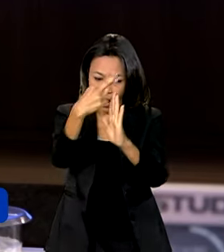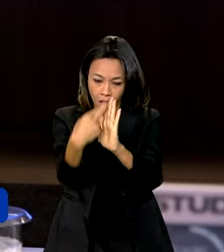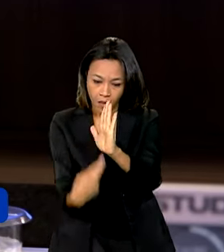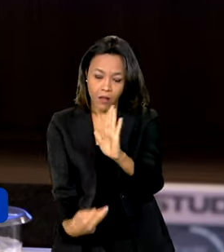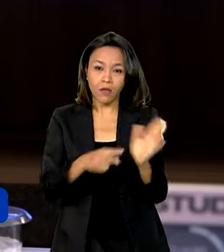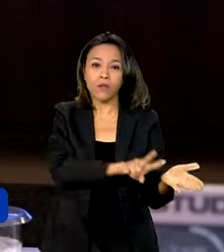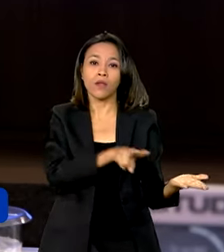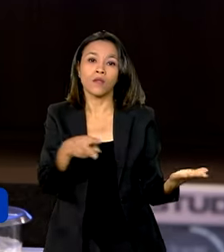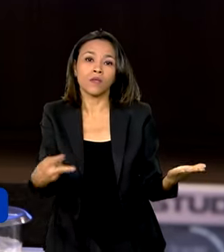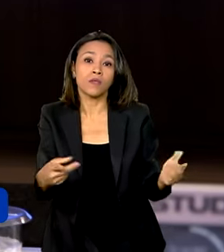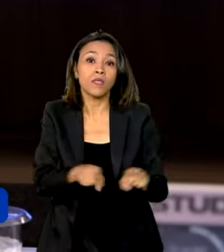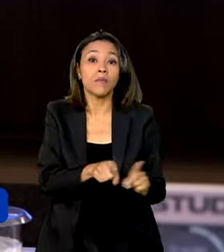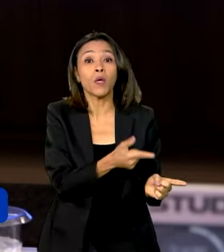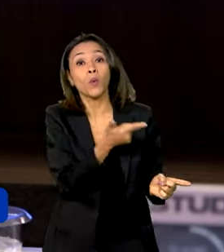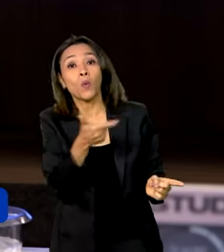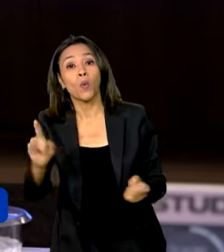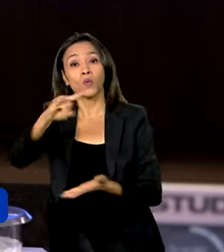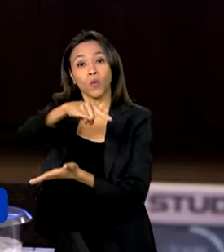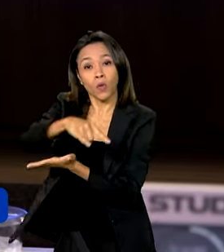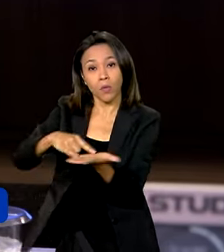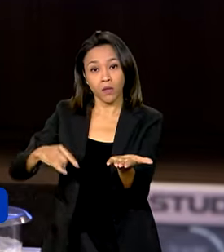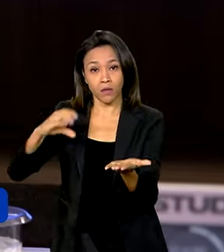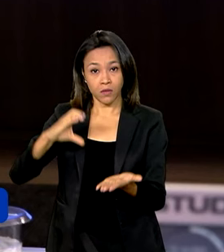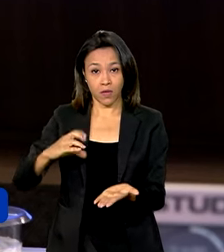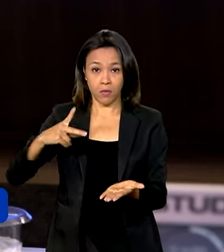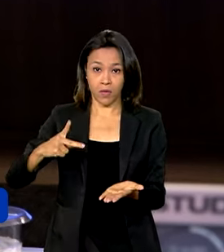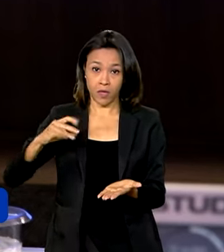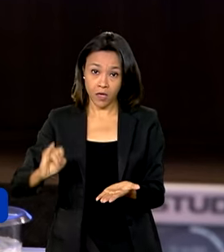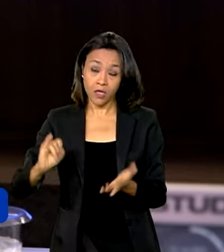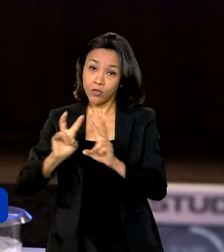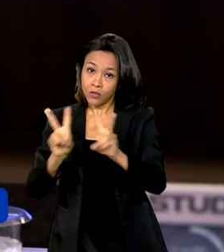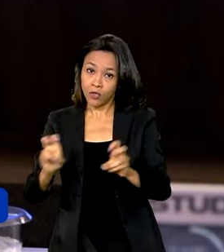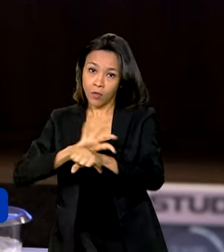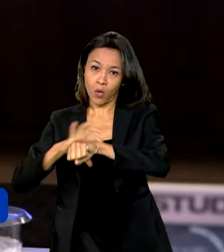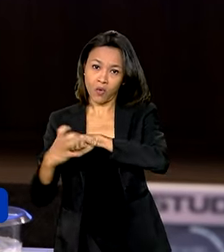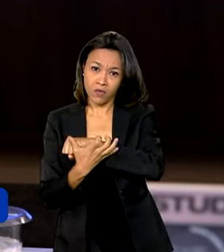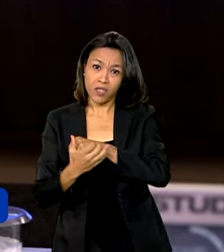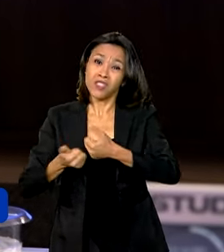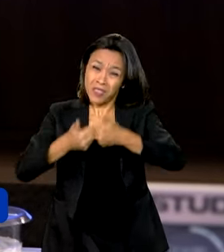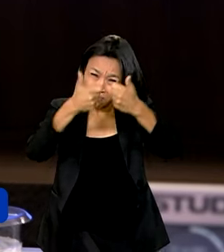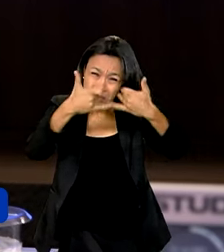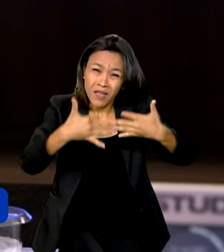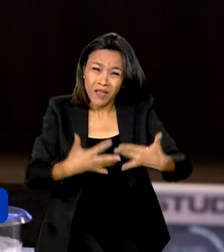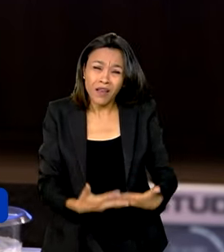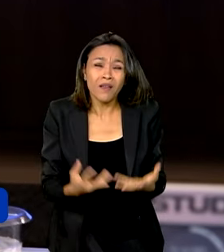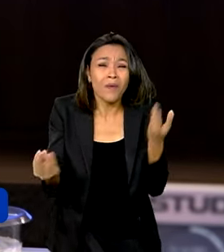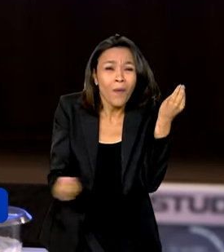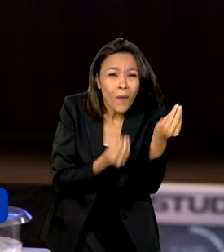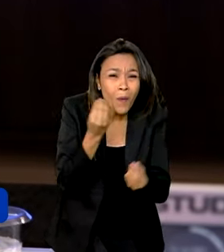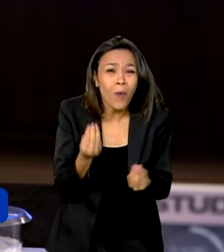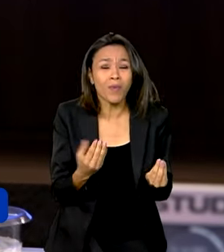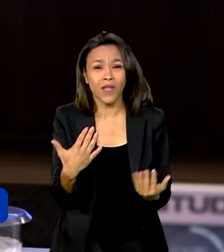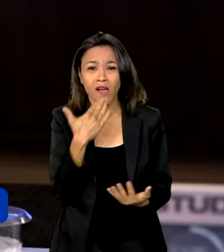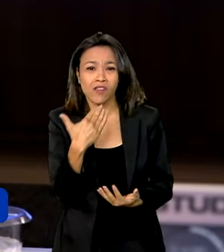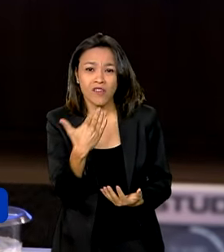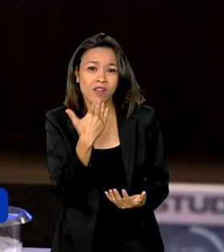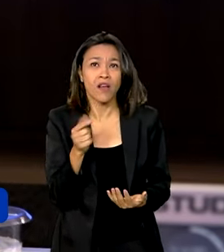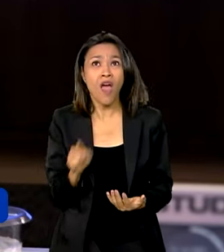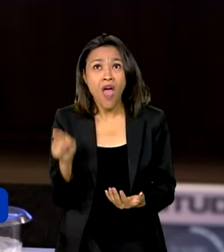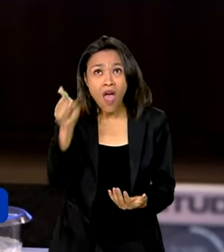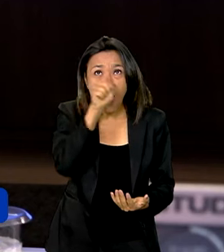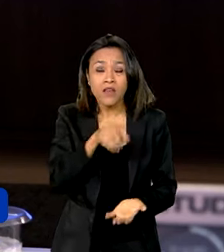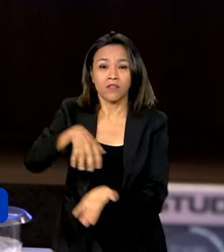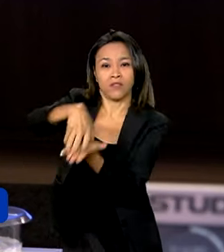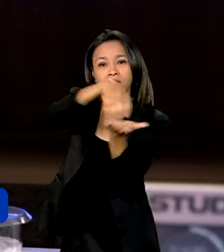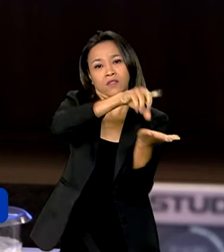CPI da covid que teve um relatório específico sobre esses hospitais então a nosso compromisso é de fazer a entrega